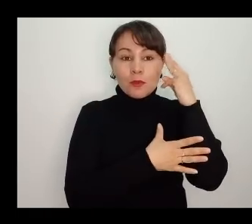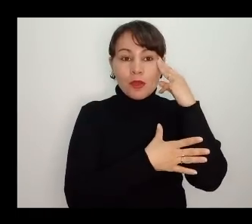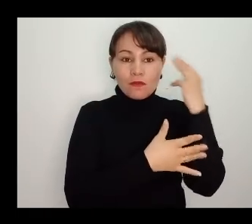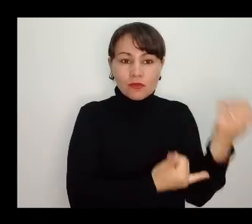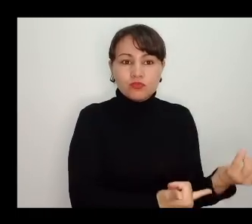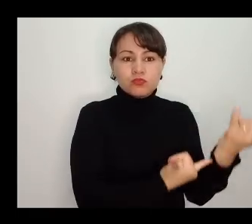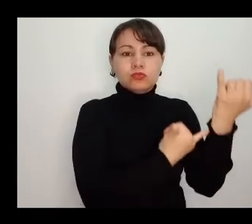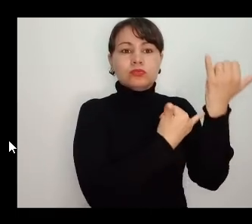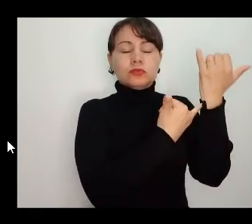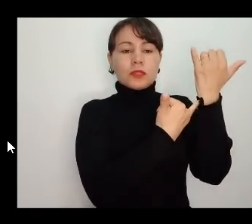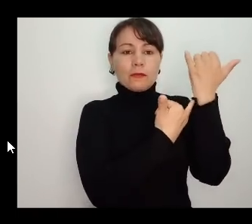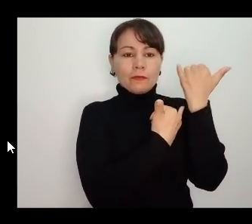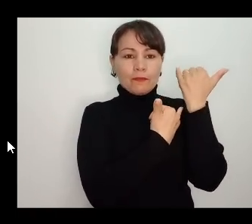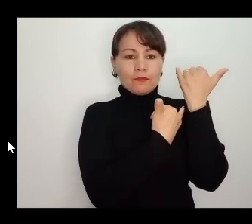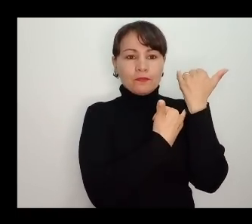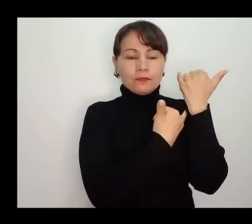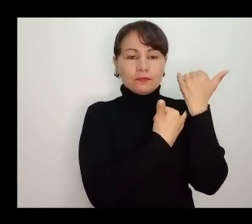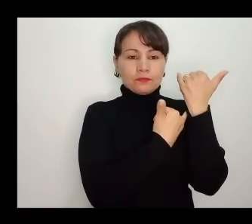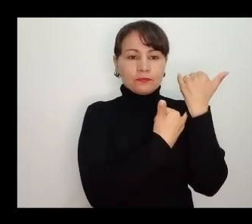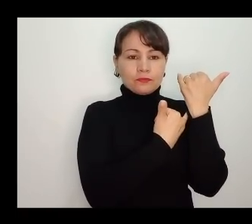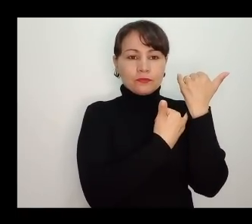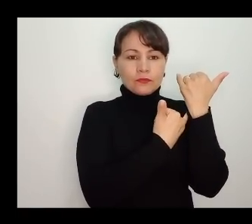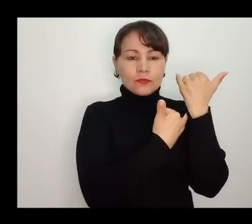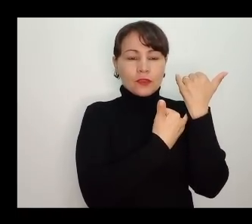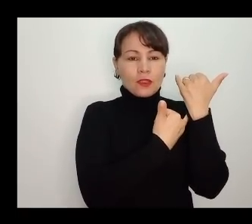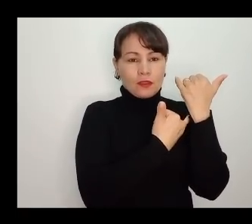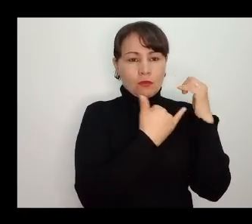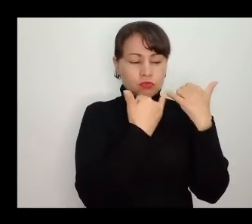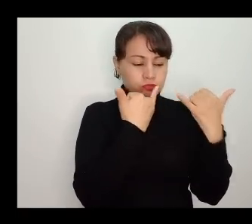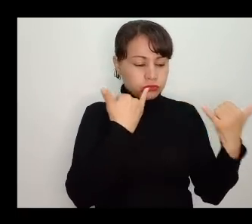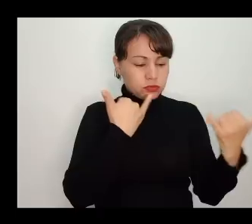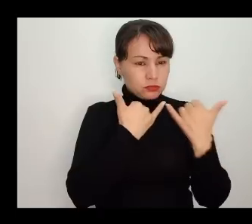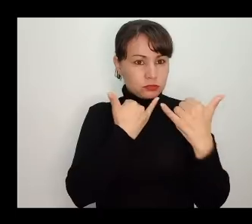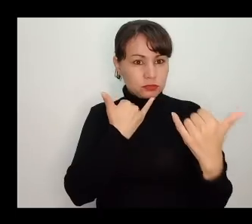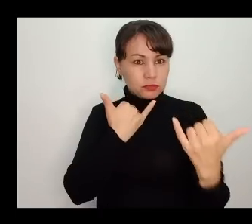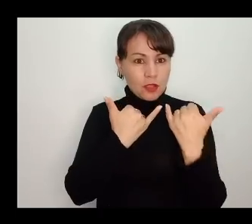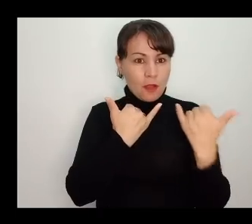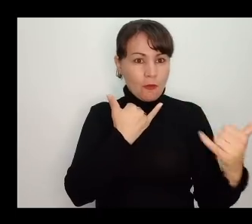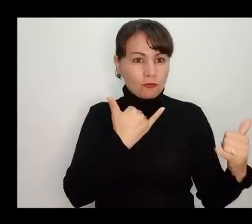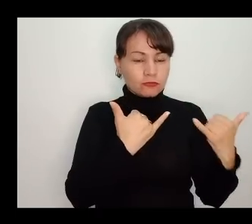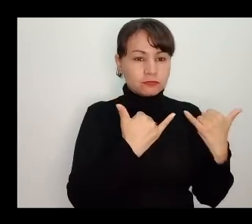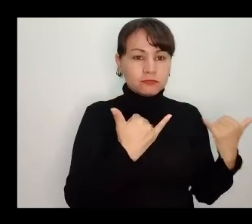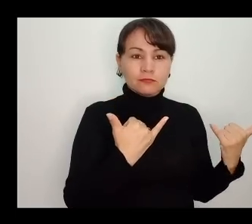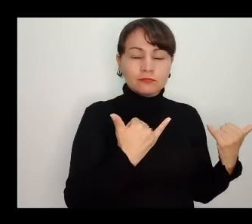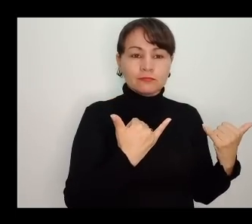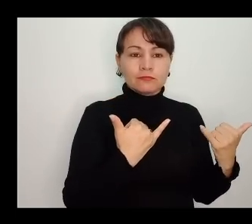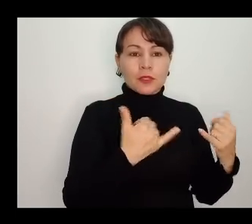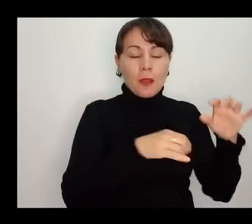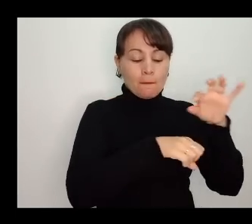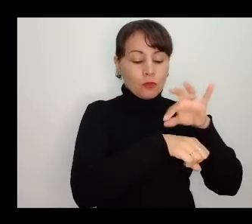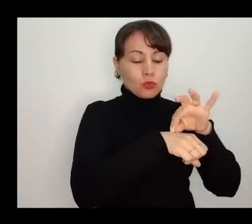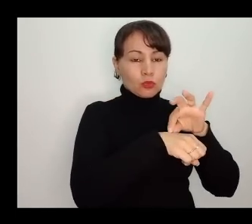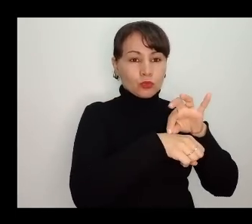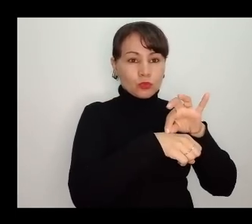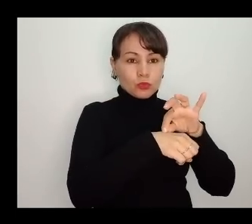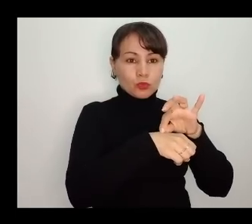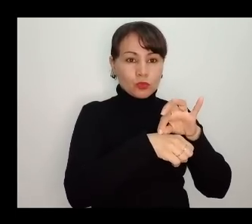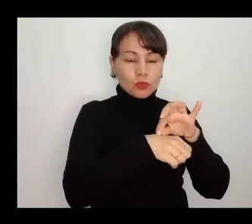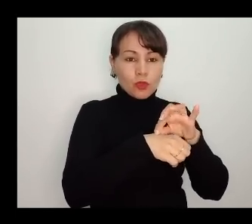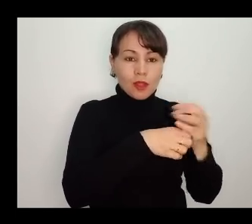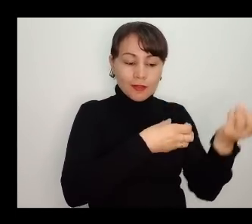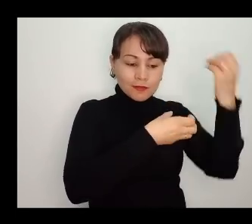ser enviada por essas vias, para passar por essas